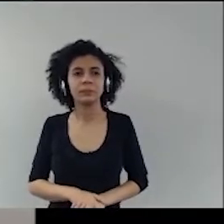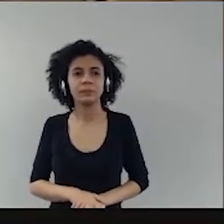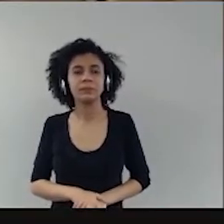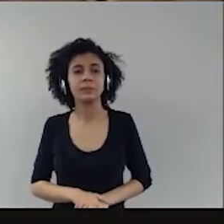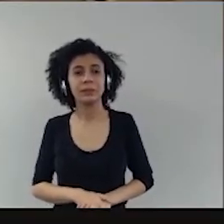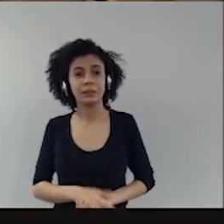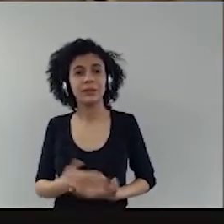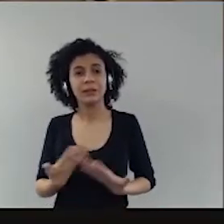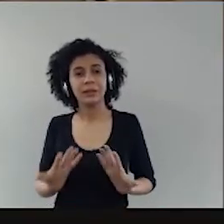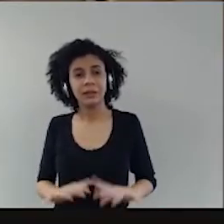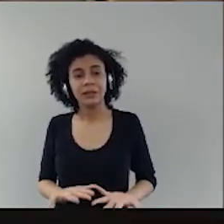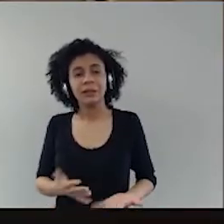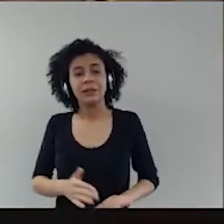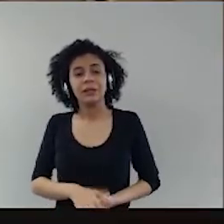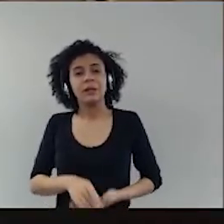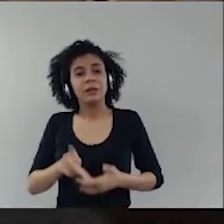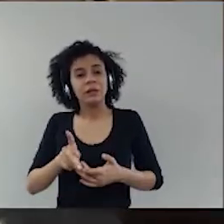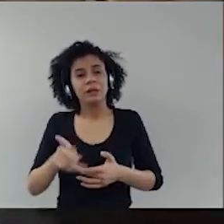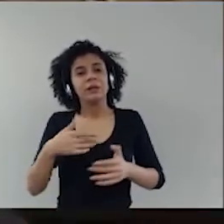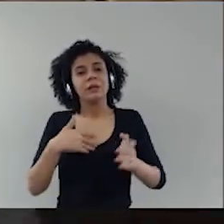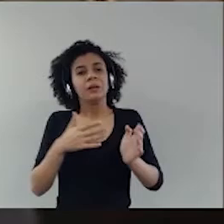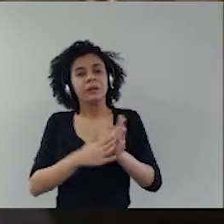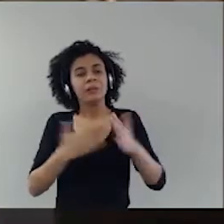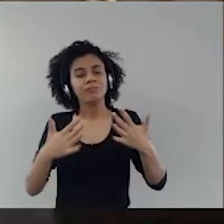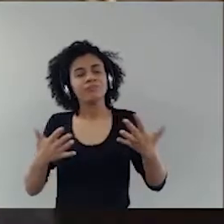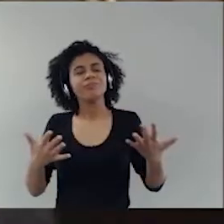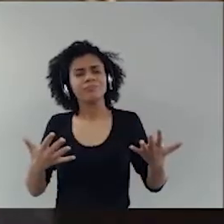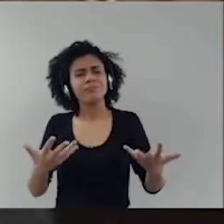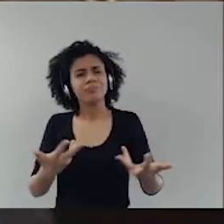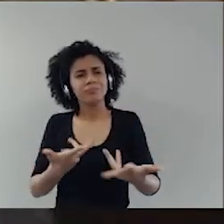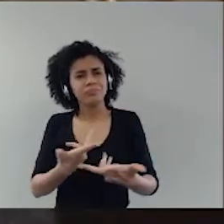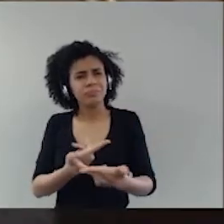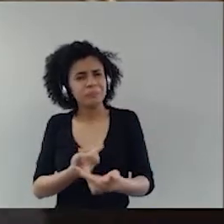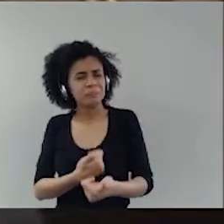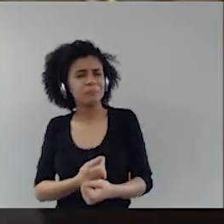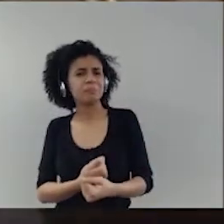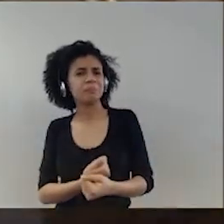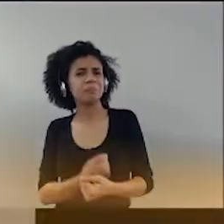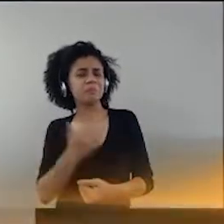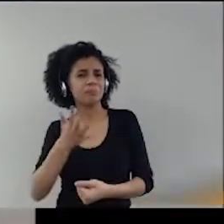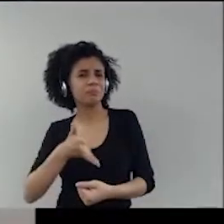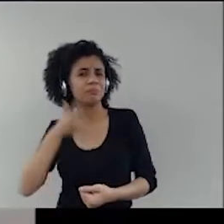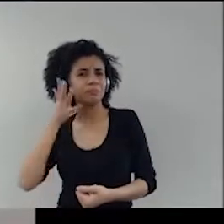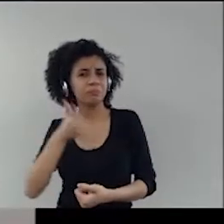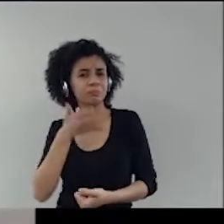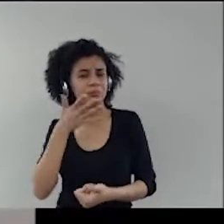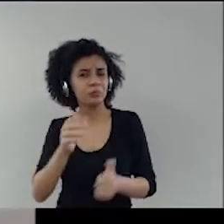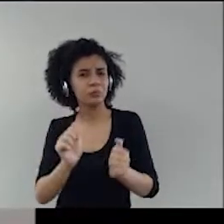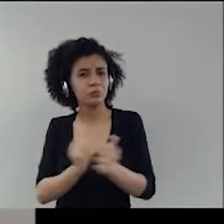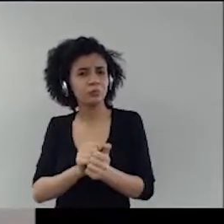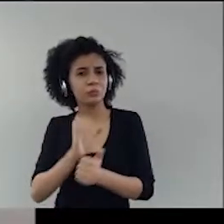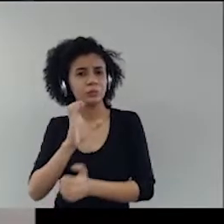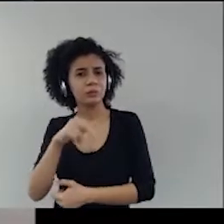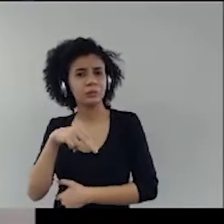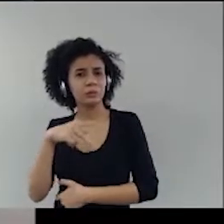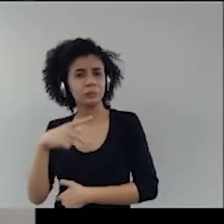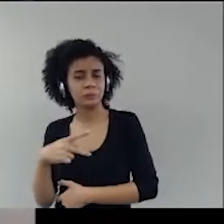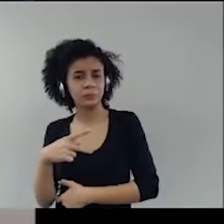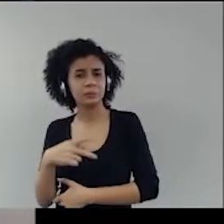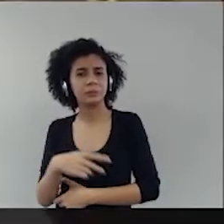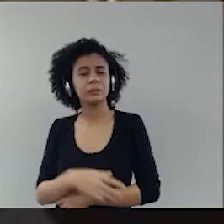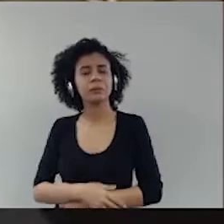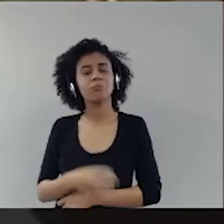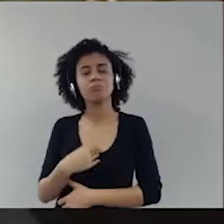Dando continuidade aqui e parabenizar também pela excelente atuação de Vossa Excelência junto ao CNMP.